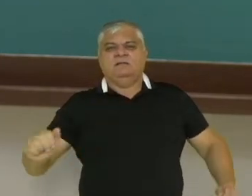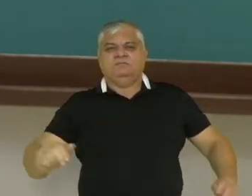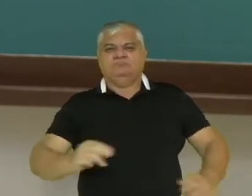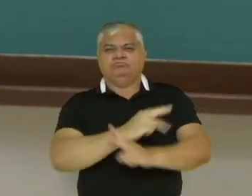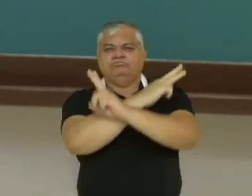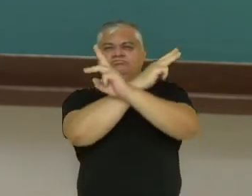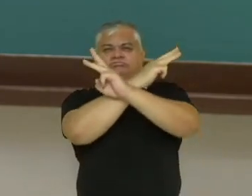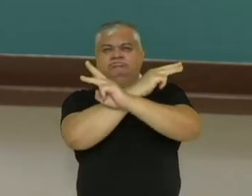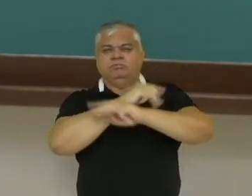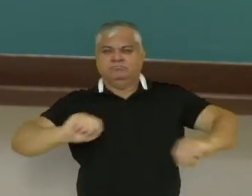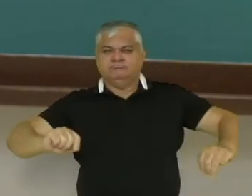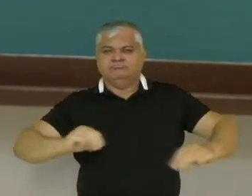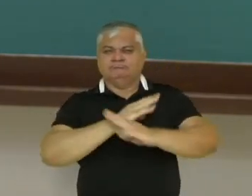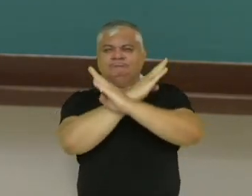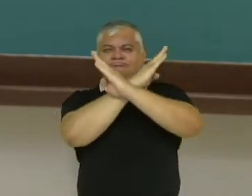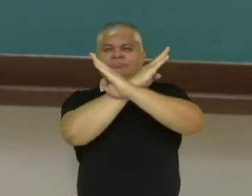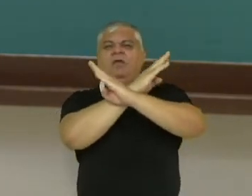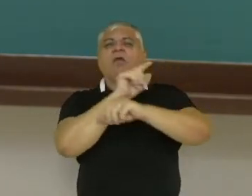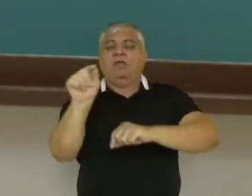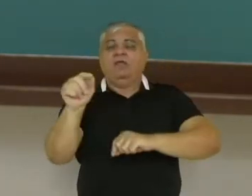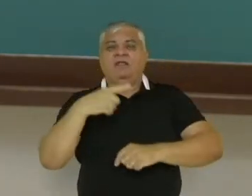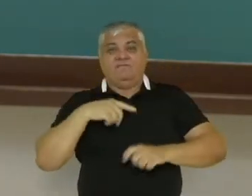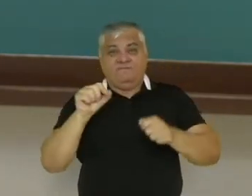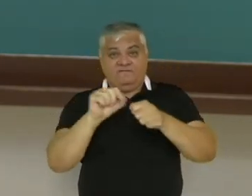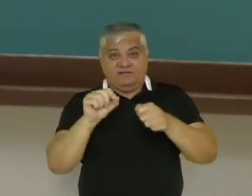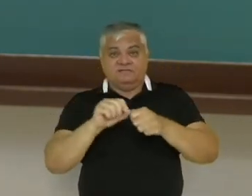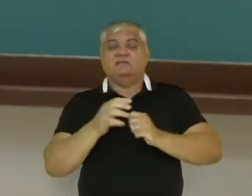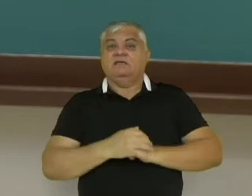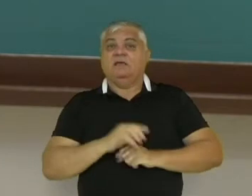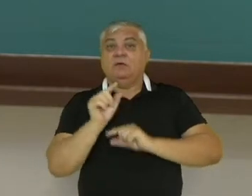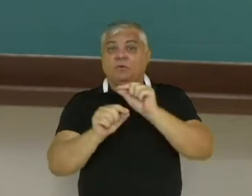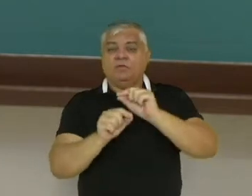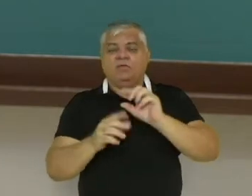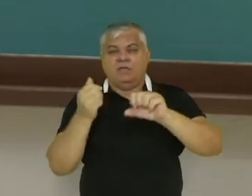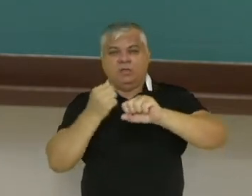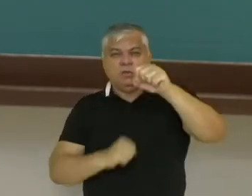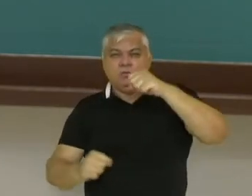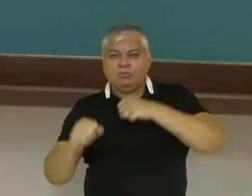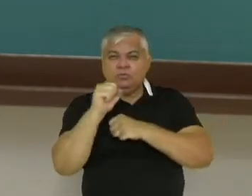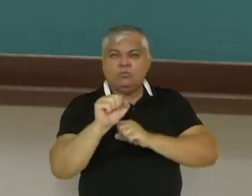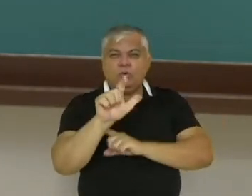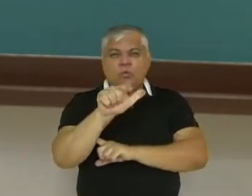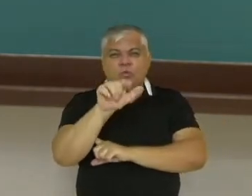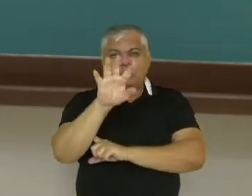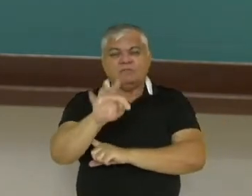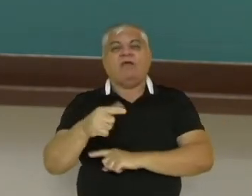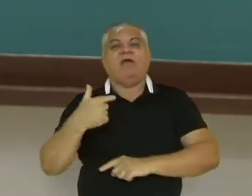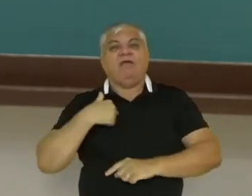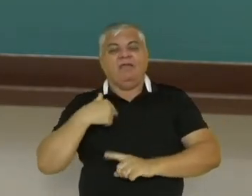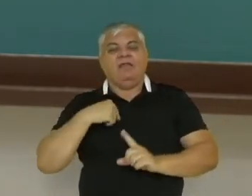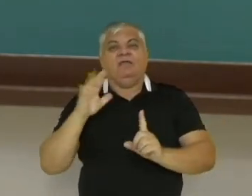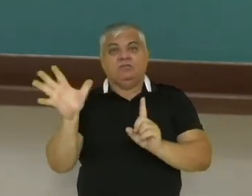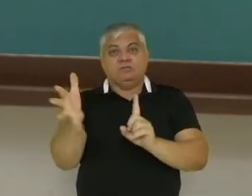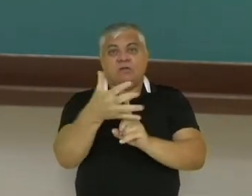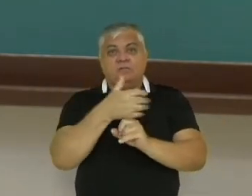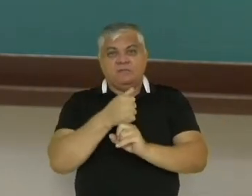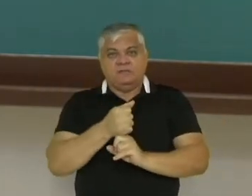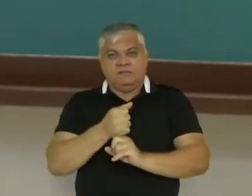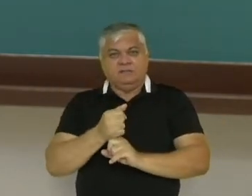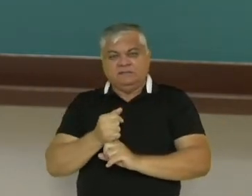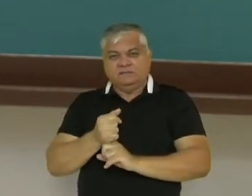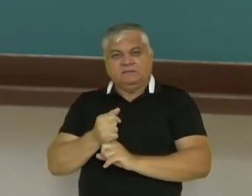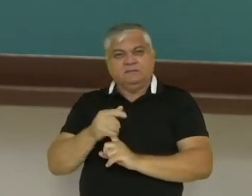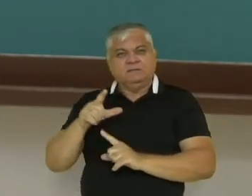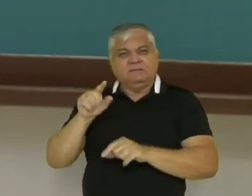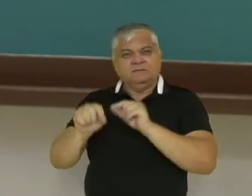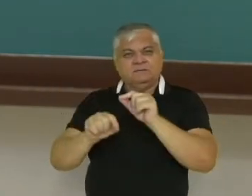os espartanos lá dos anos 300, né, que eles faziam lutas, né, com um país contra o outro para dominar. Então, eles